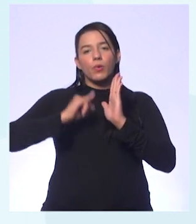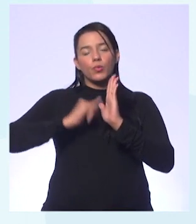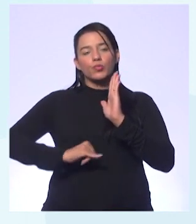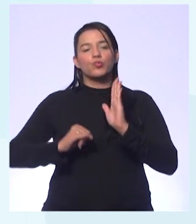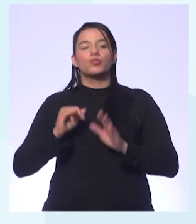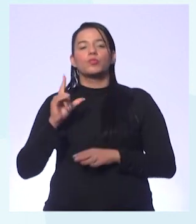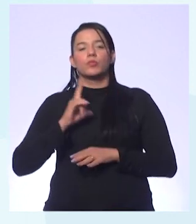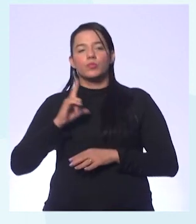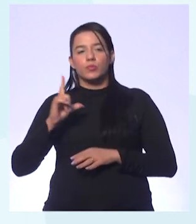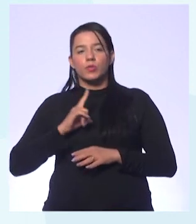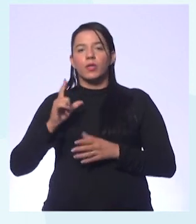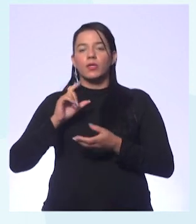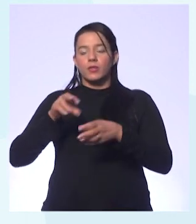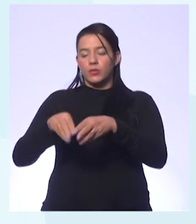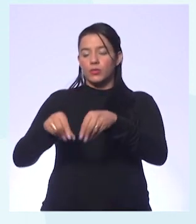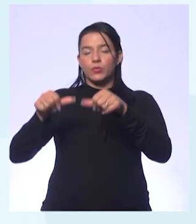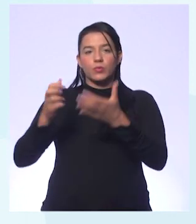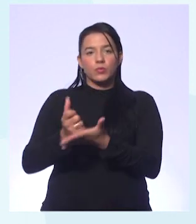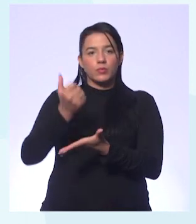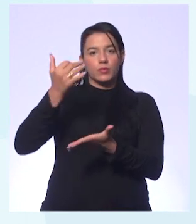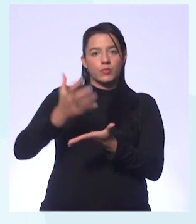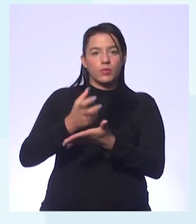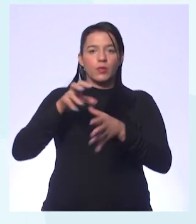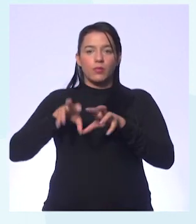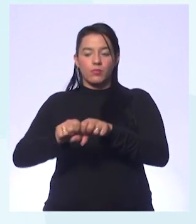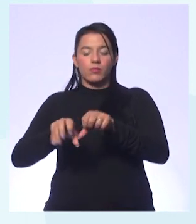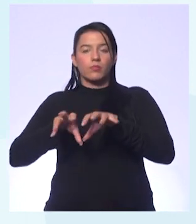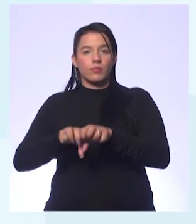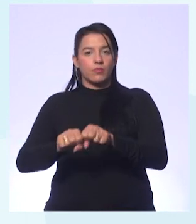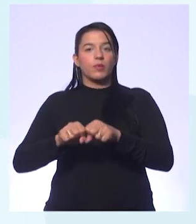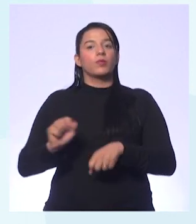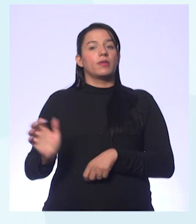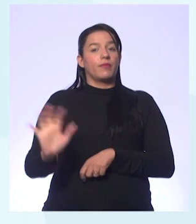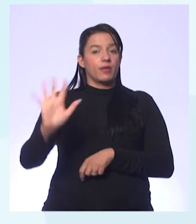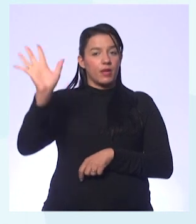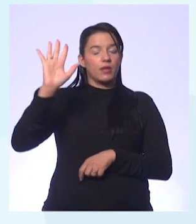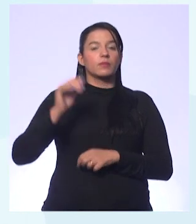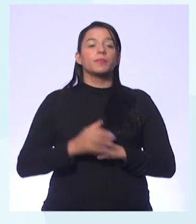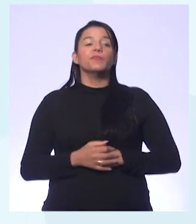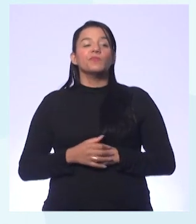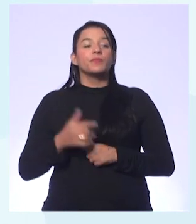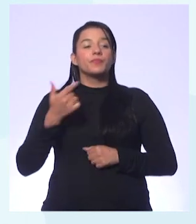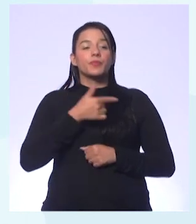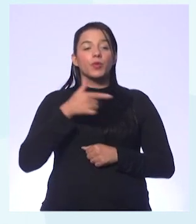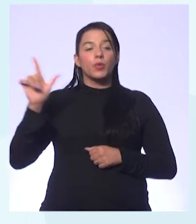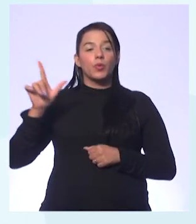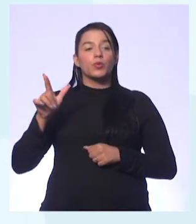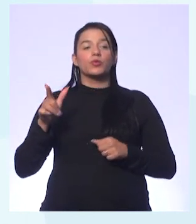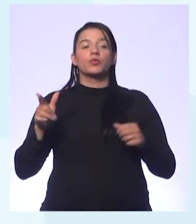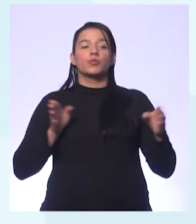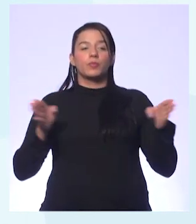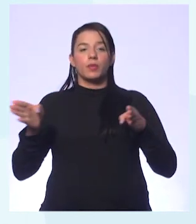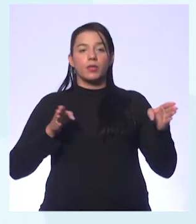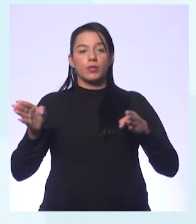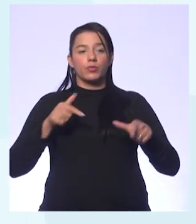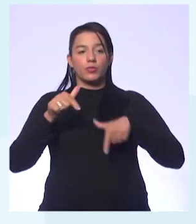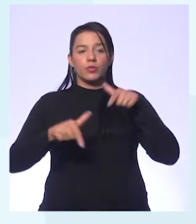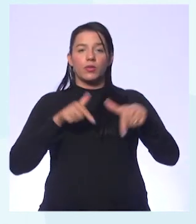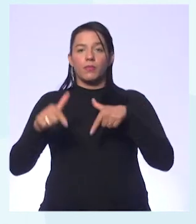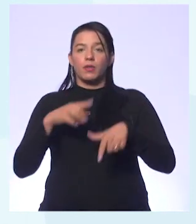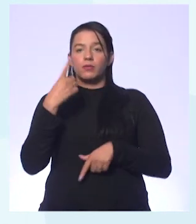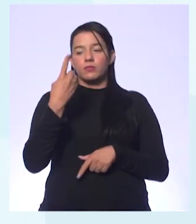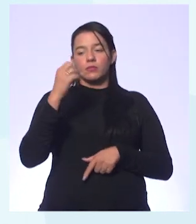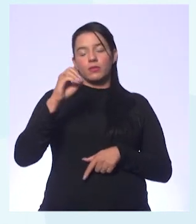é o alimento mais importante dos ingleses, então estava muito caro. Jornada máxima de 10 horas por dia. E